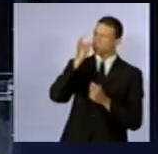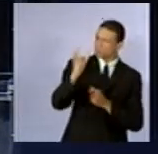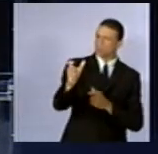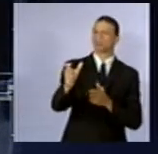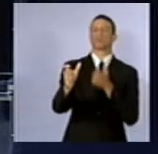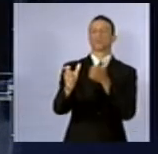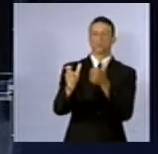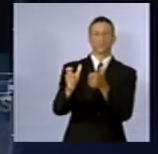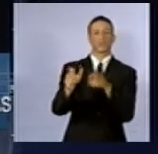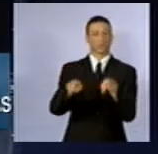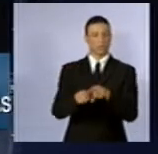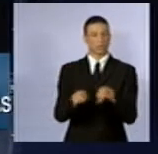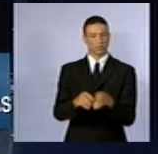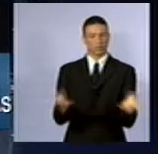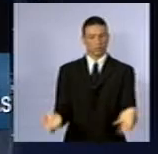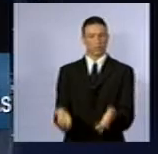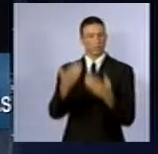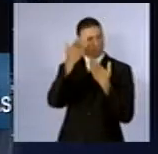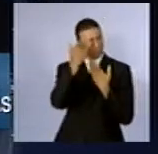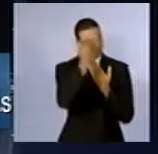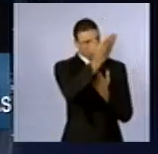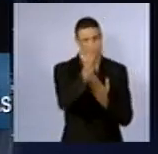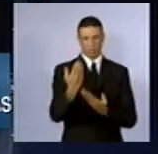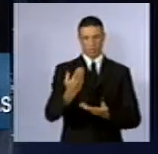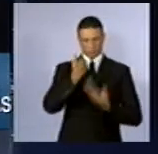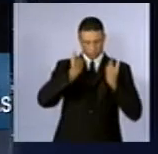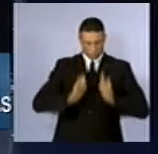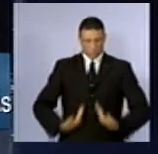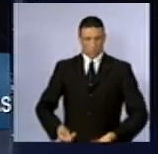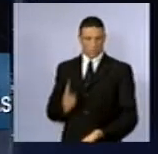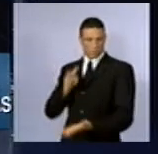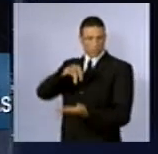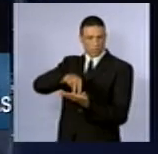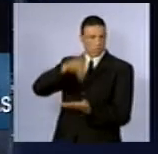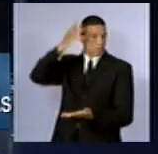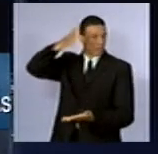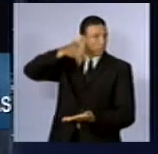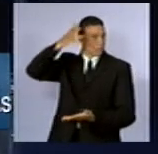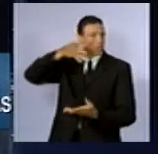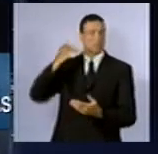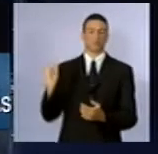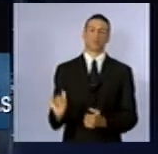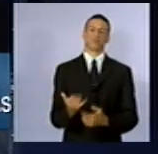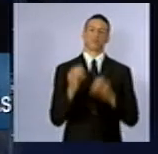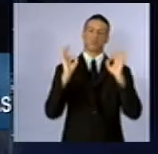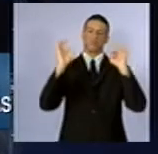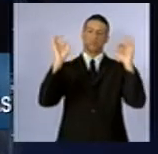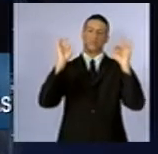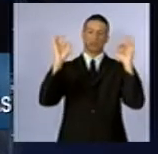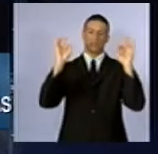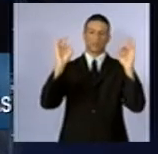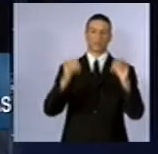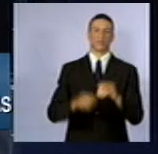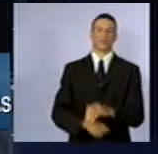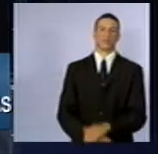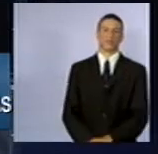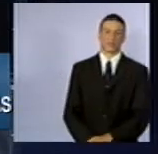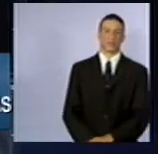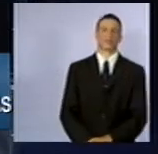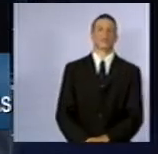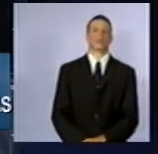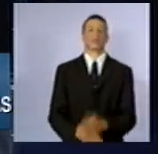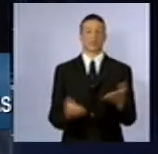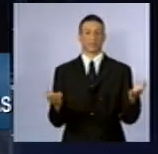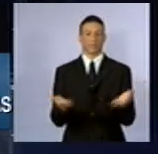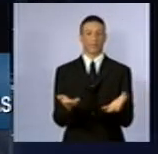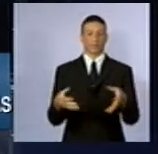claro, agradecer a oportunidade de poder participar dessa audiência. A Eletrobras, ela realizou um estudo, que é a nossa